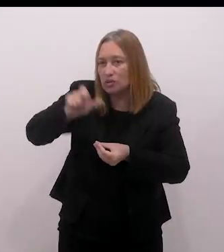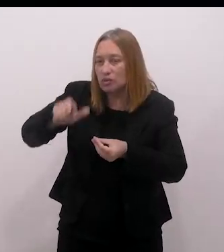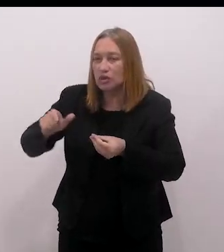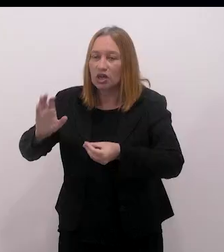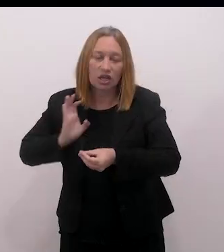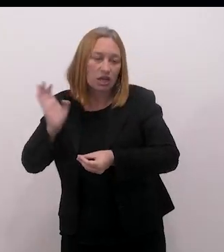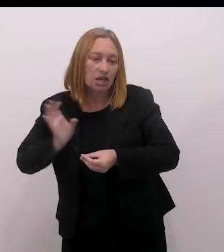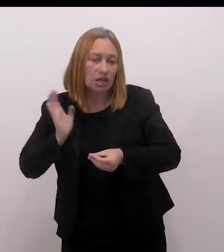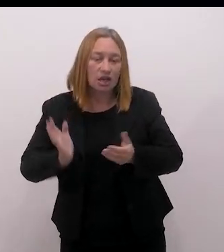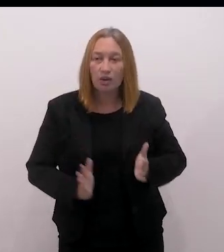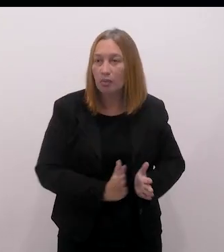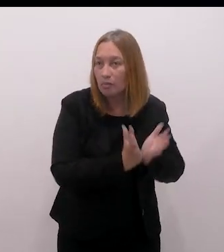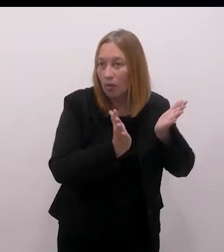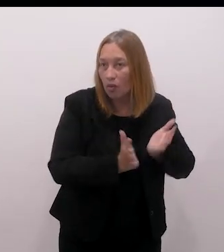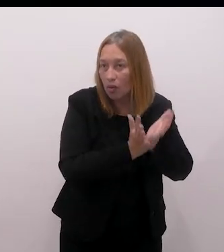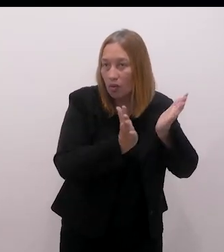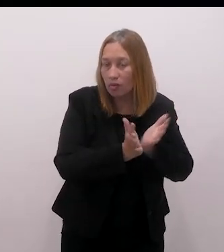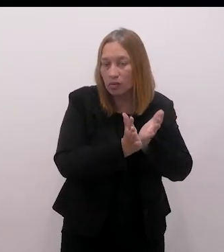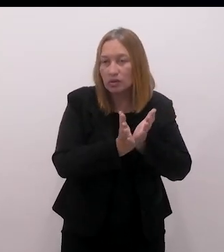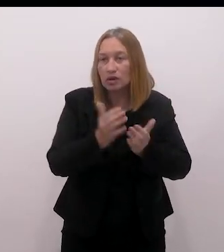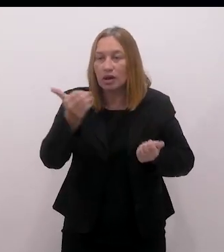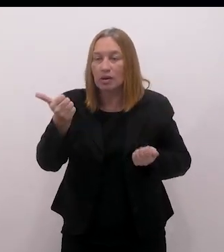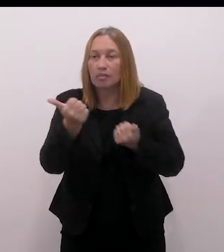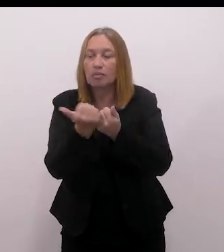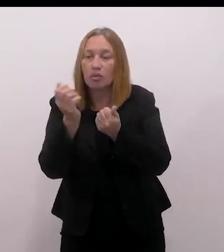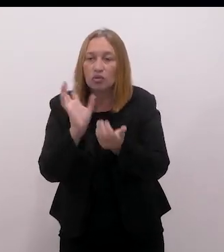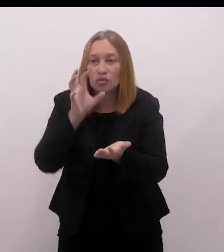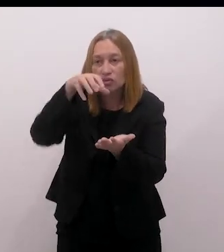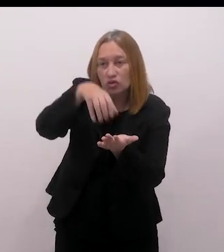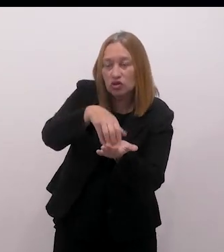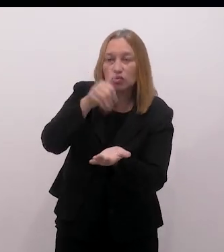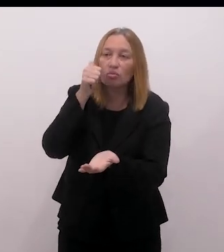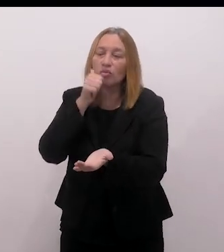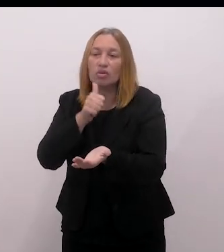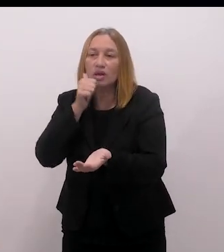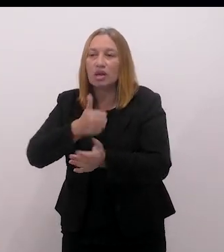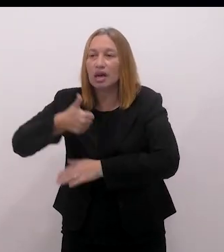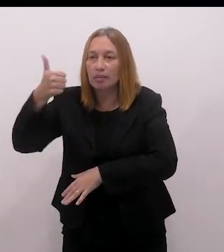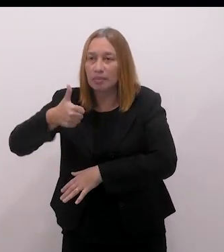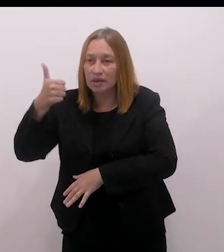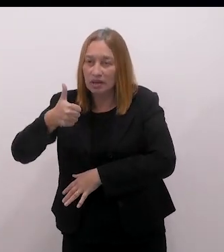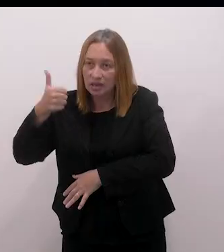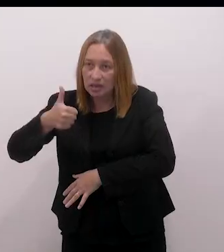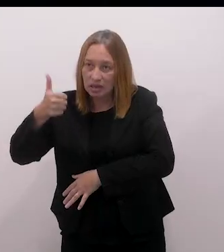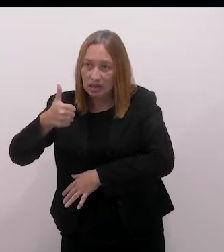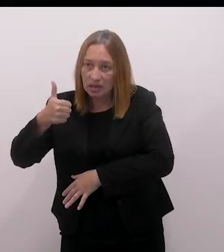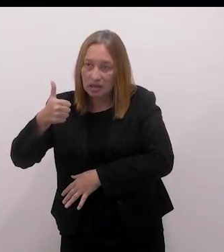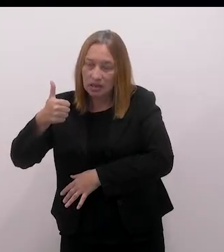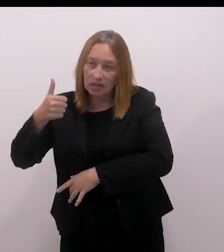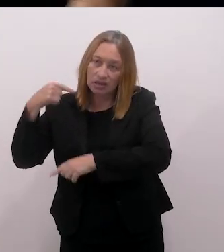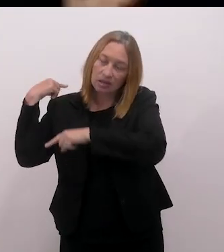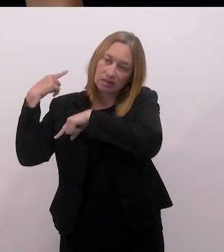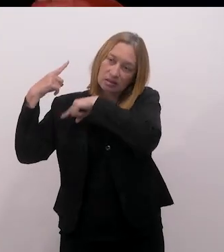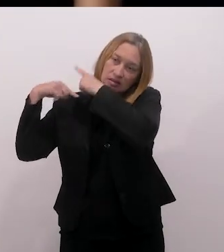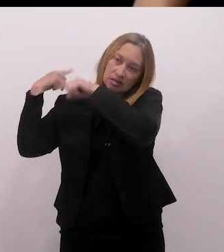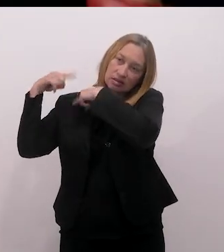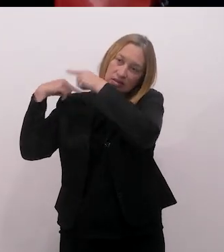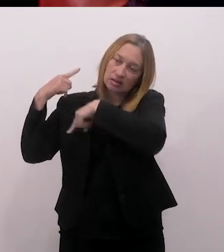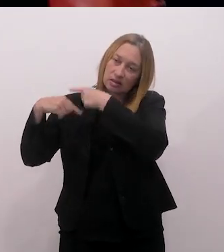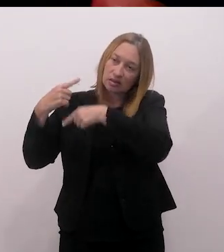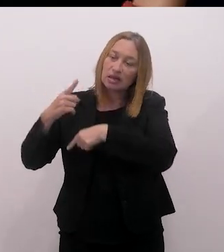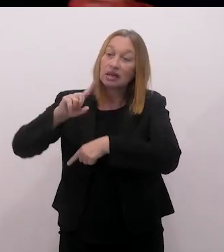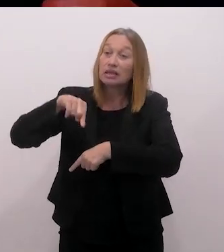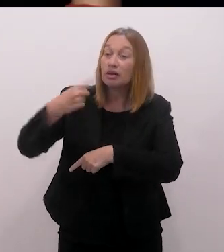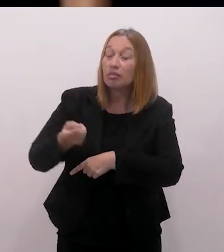mescla de pessoas de classes diferentes que fazem essa rede de apoio de mulheres e que a primeira vem de uma